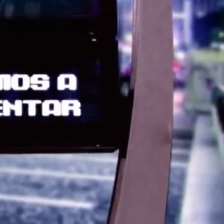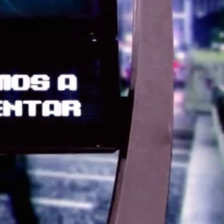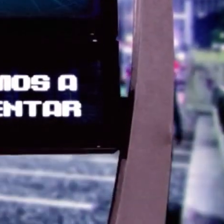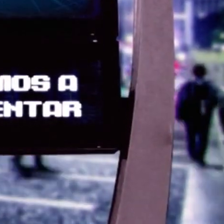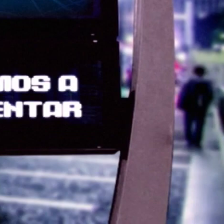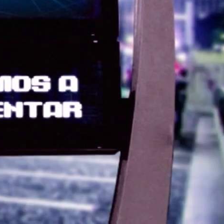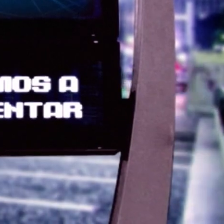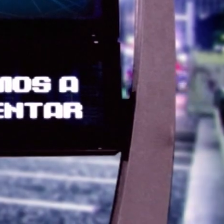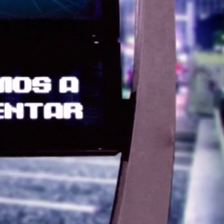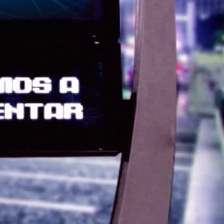chamar o intervalo e a gente volta já.